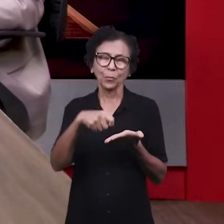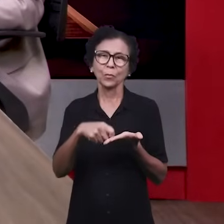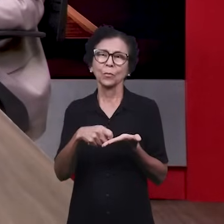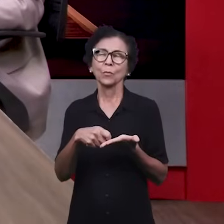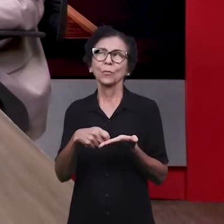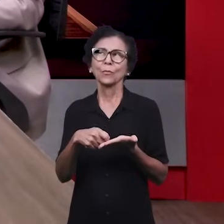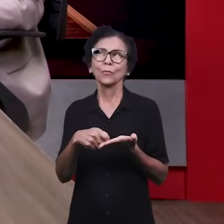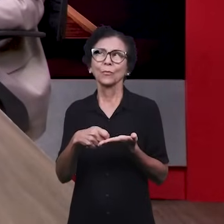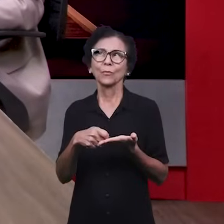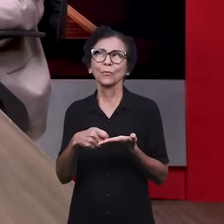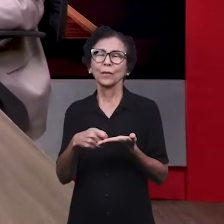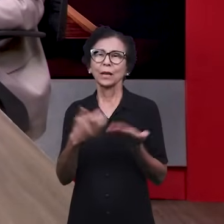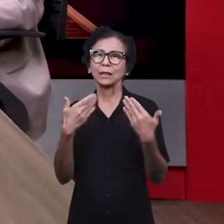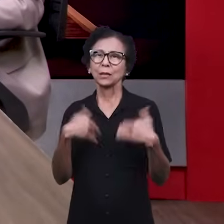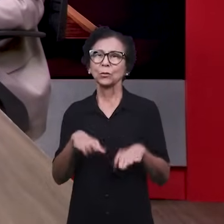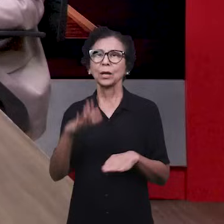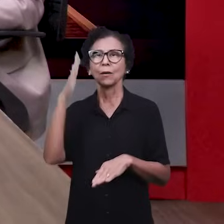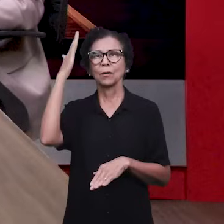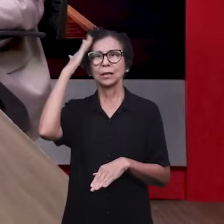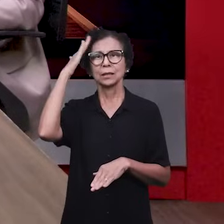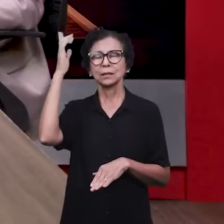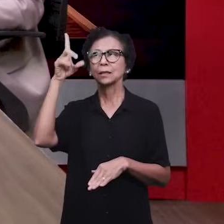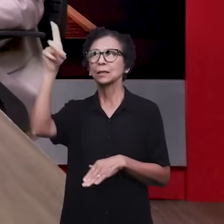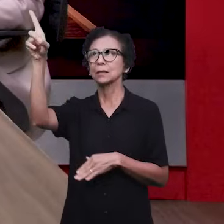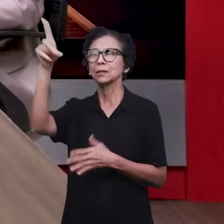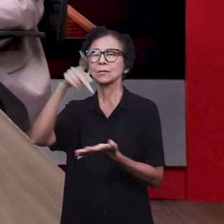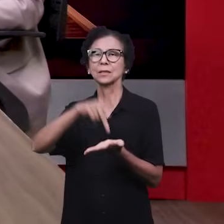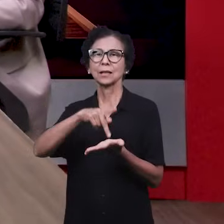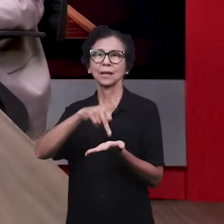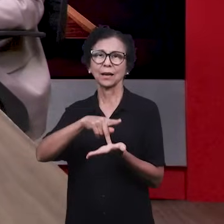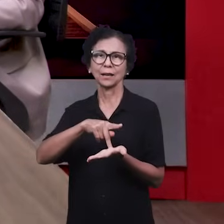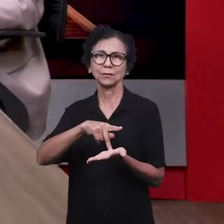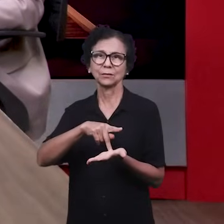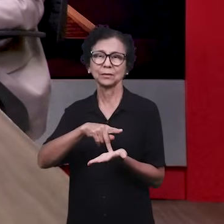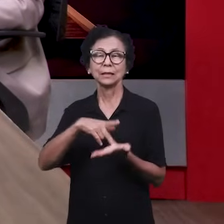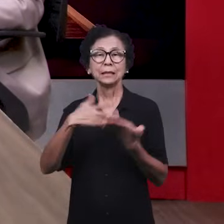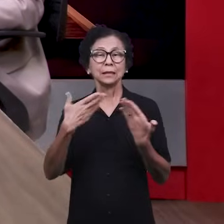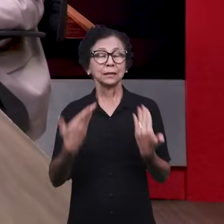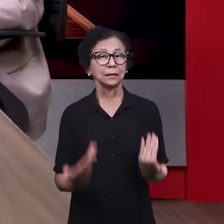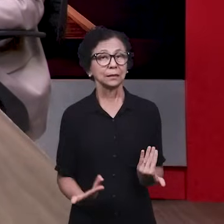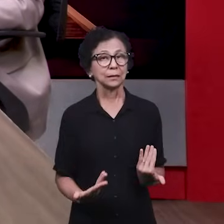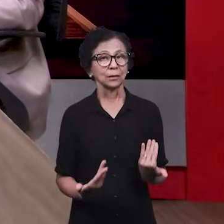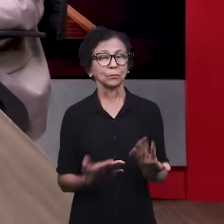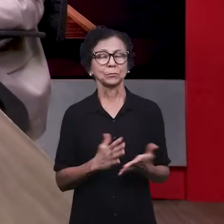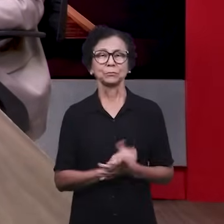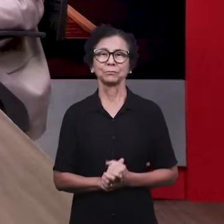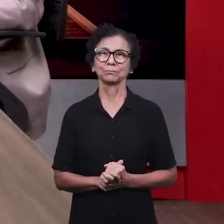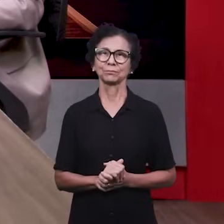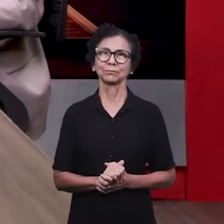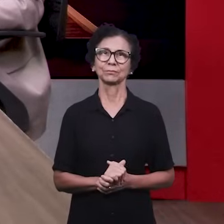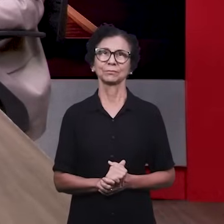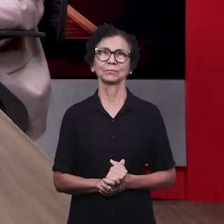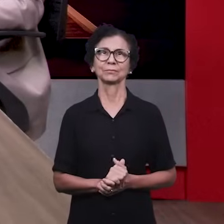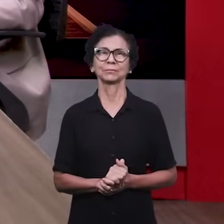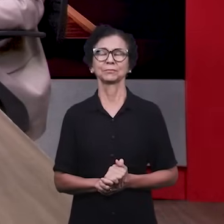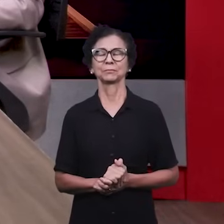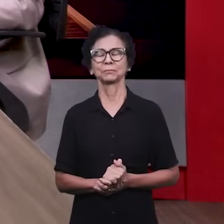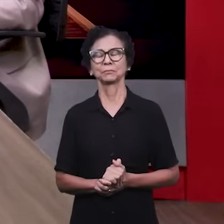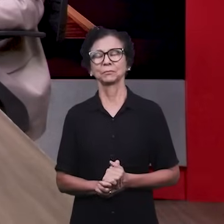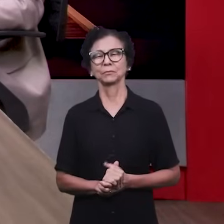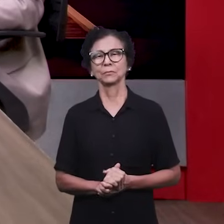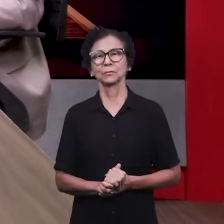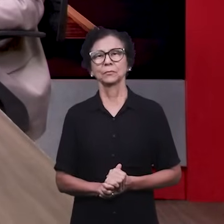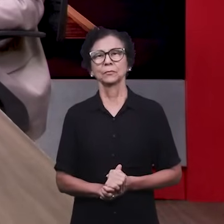que não existe resposta para tudo. Então, aquilo que a Igreja está dizendo para você que existe,